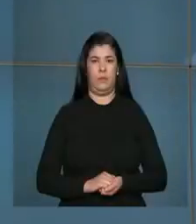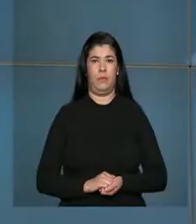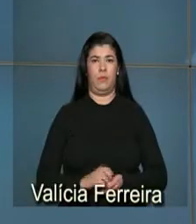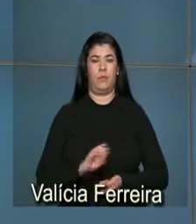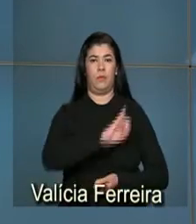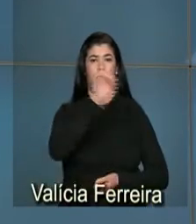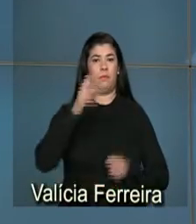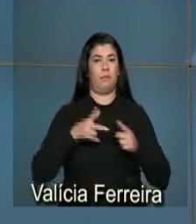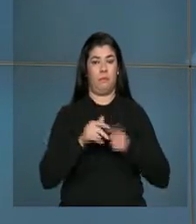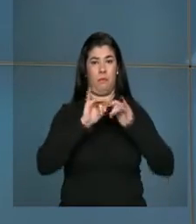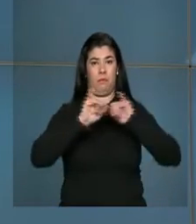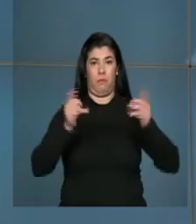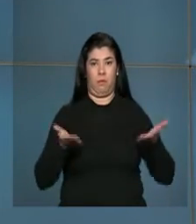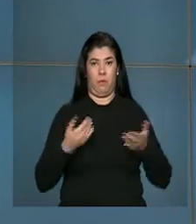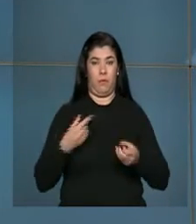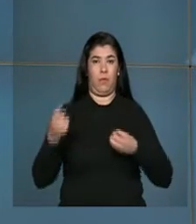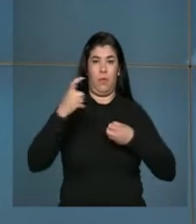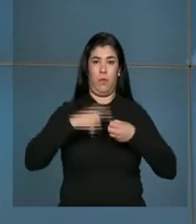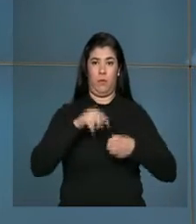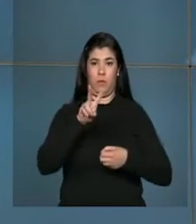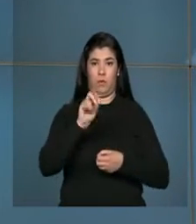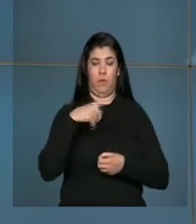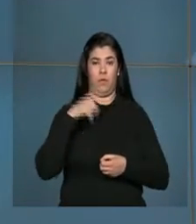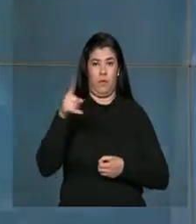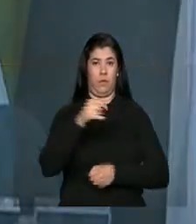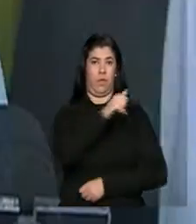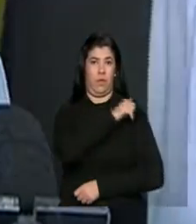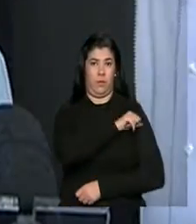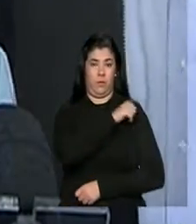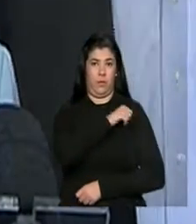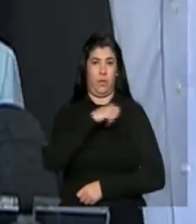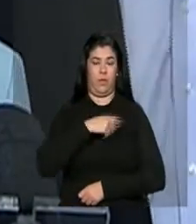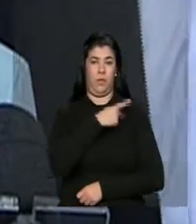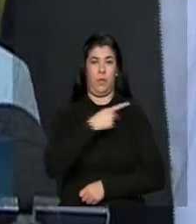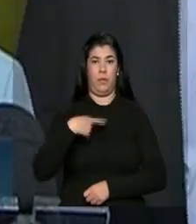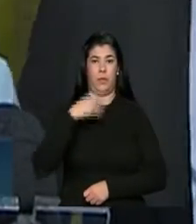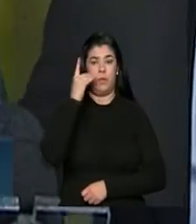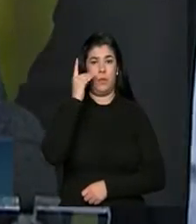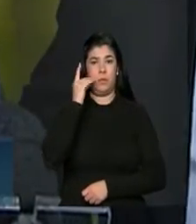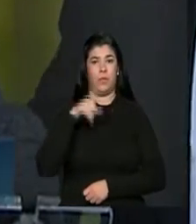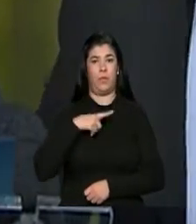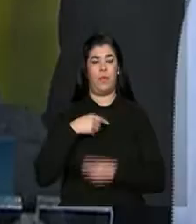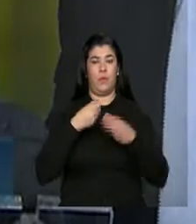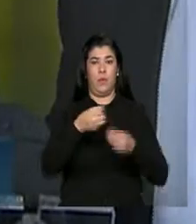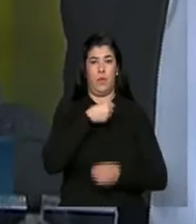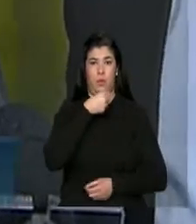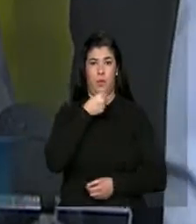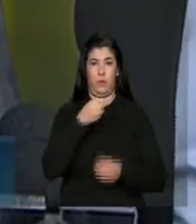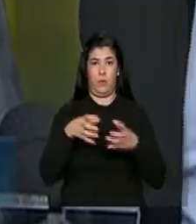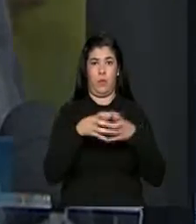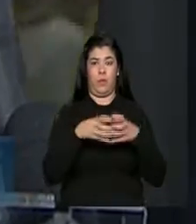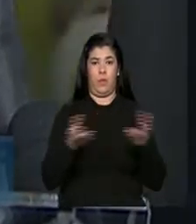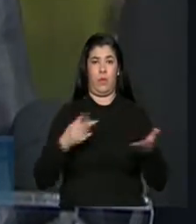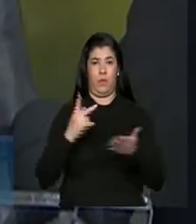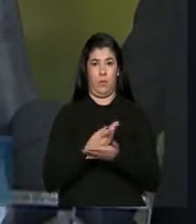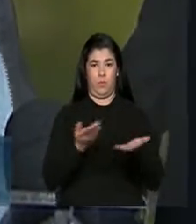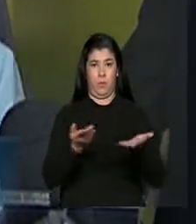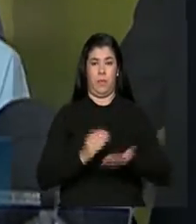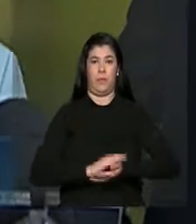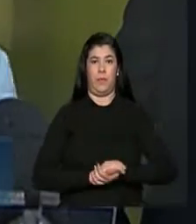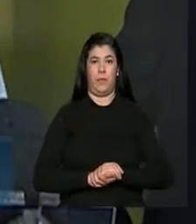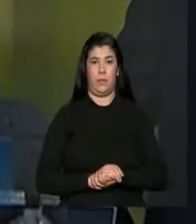Olá, interrompemos nossa programação para voltar ao vivo ao Rio de Janeiro. A presidenta Dilma Rousseff concede entrevista coletiva neste